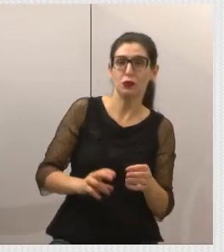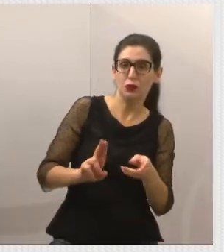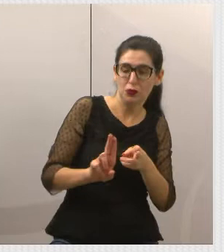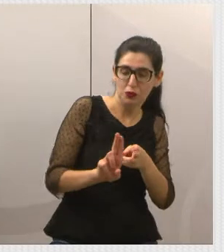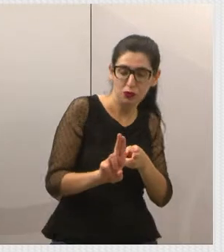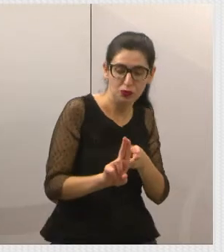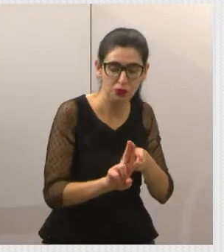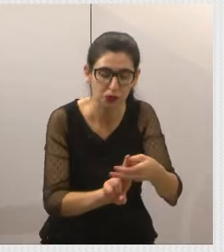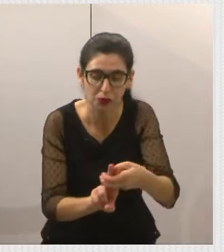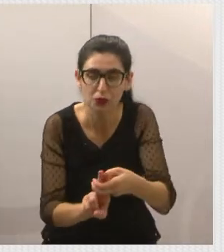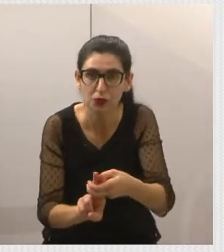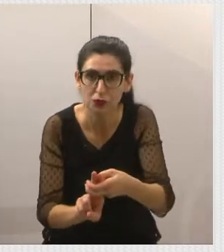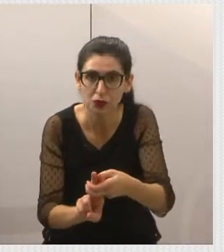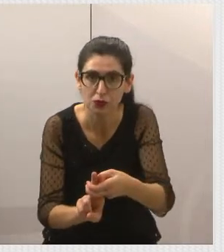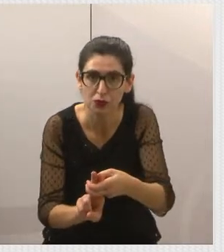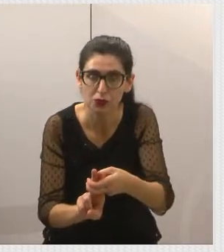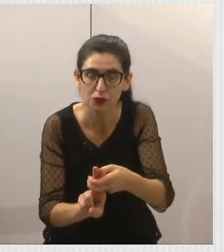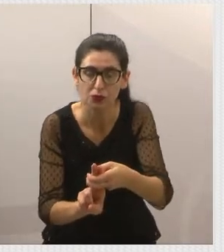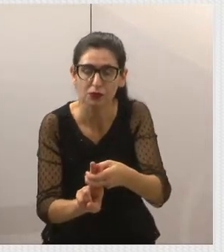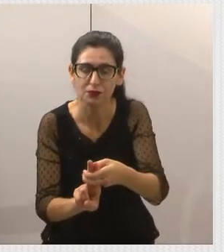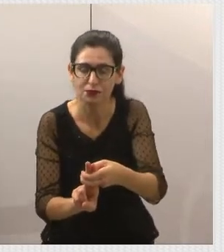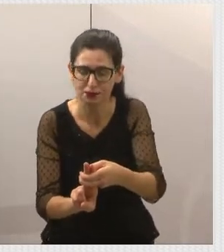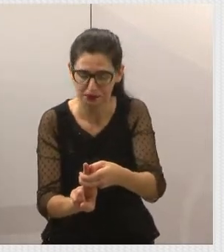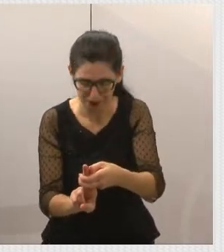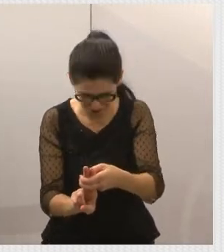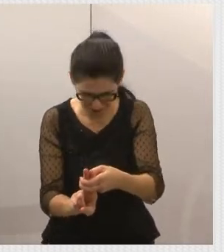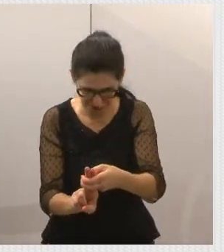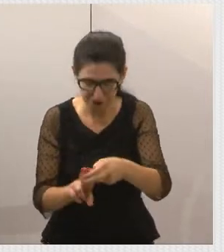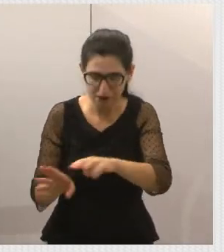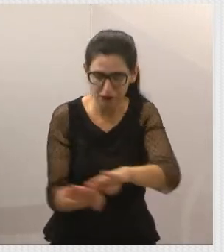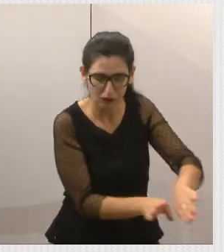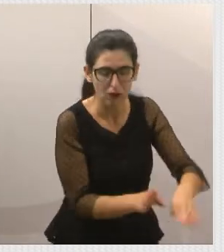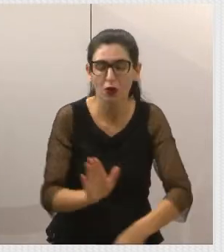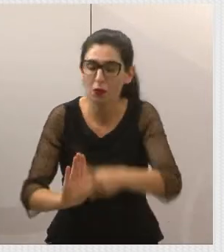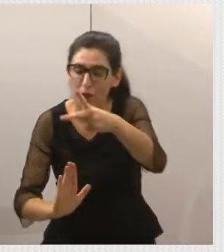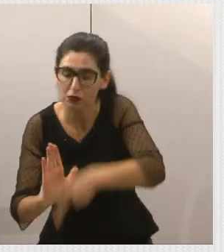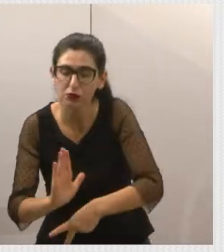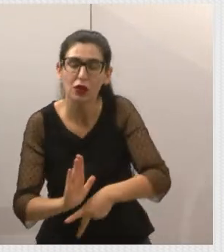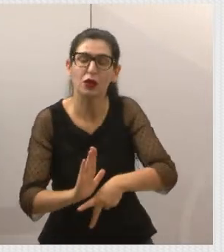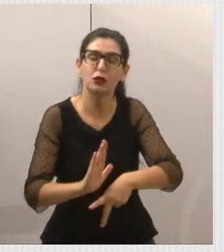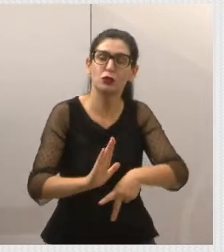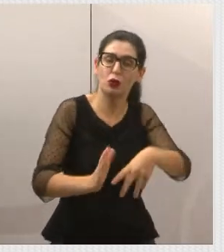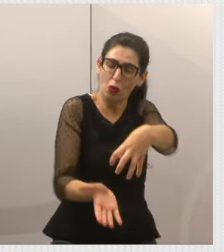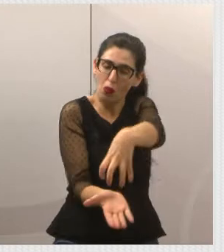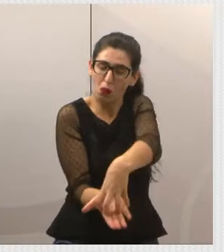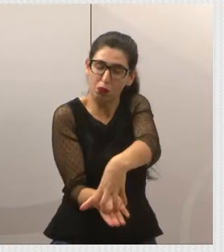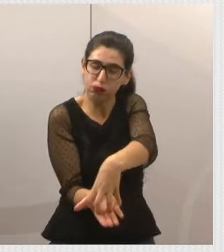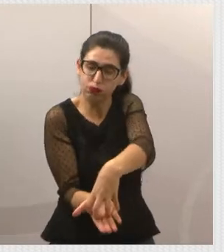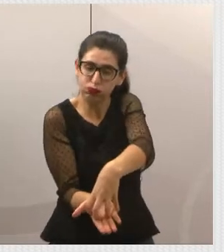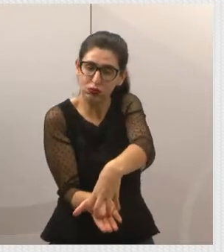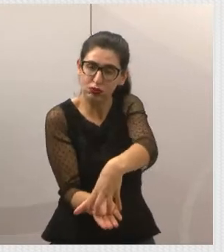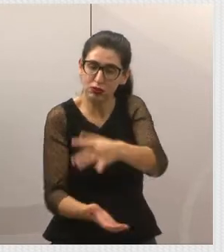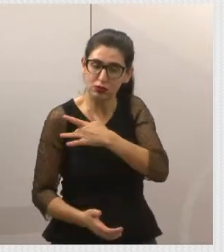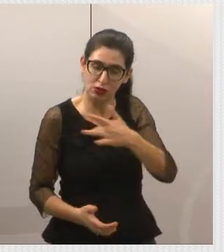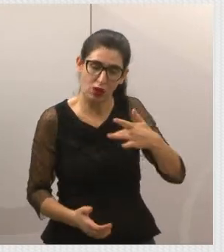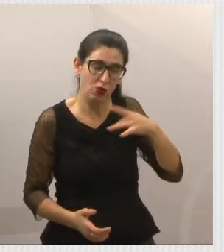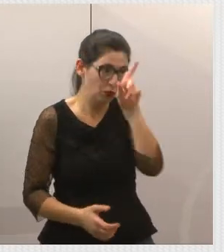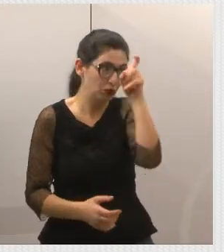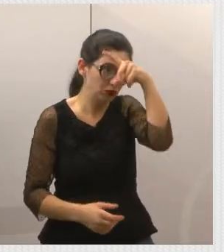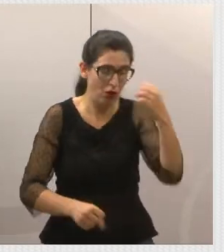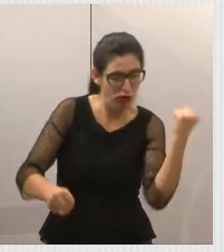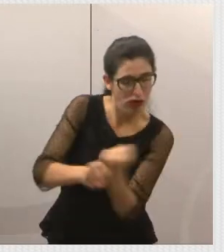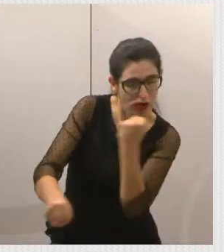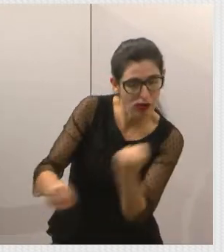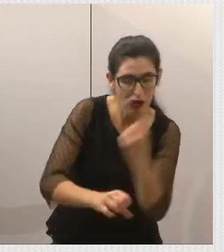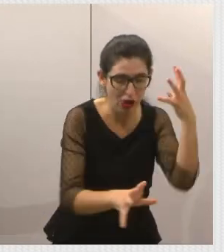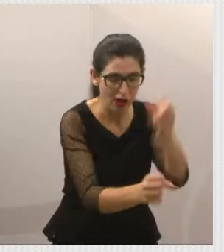Entre os projetos que estão previstos da Secretaria de Saúde, a gente tem 6 reformas de UBS, a